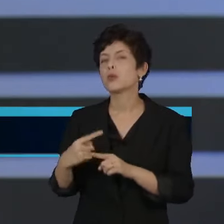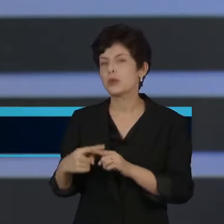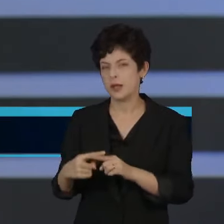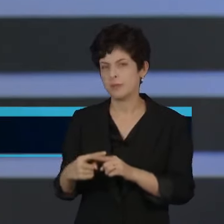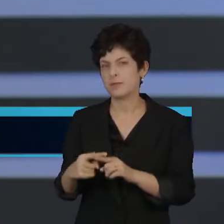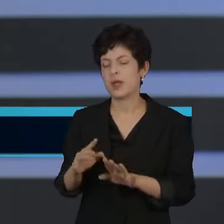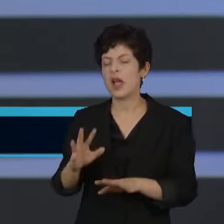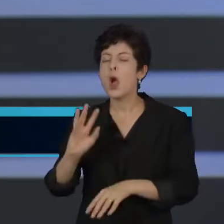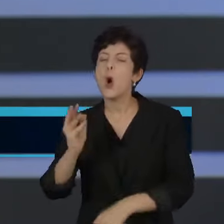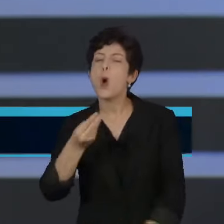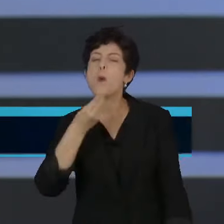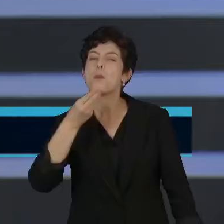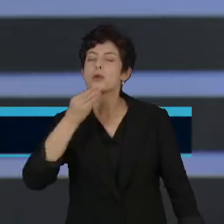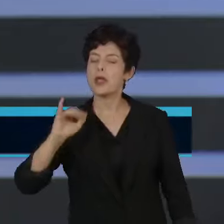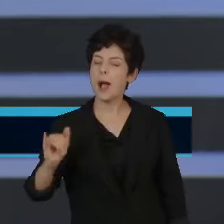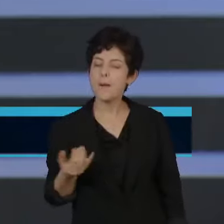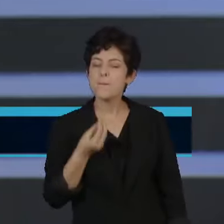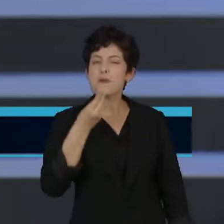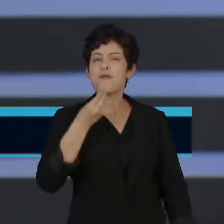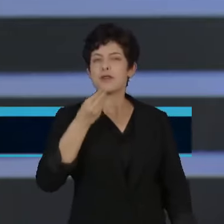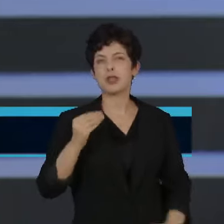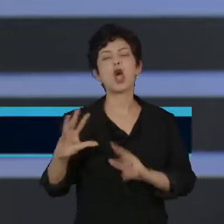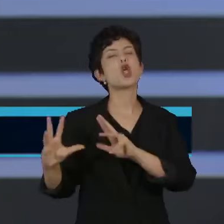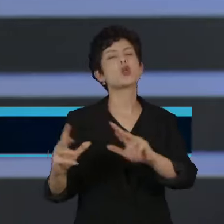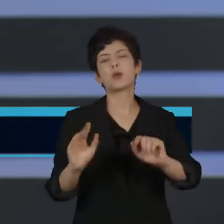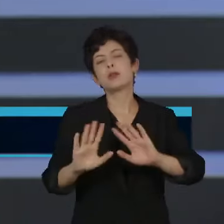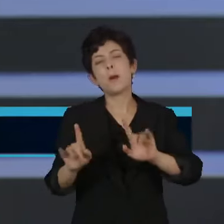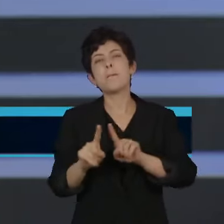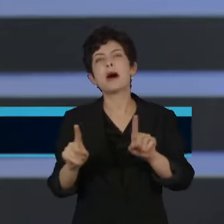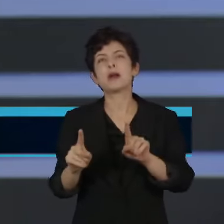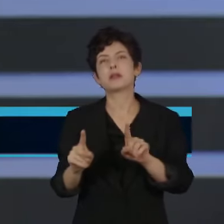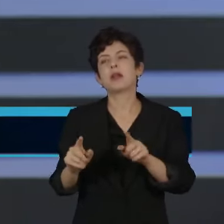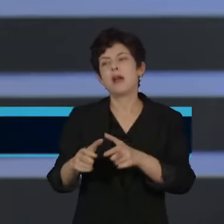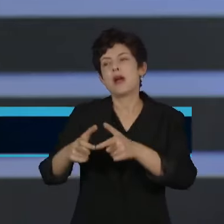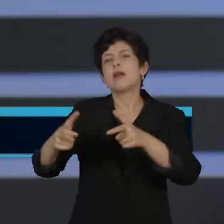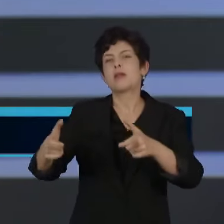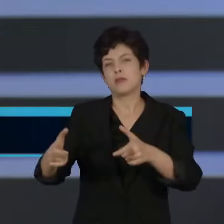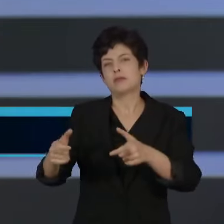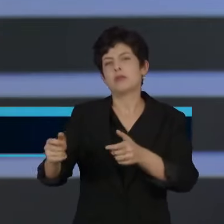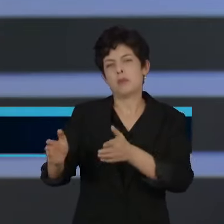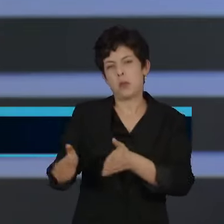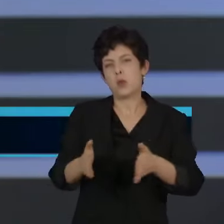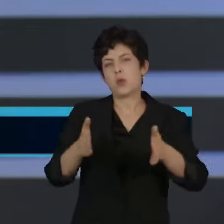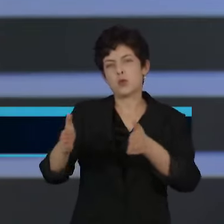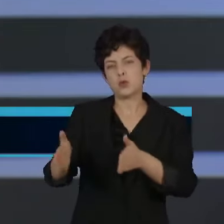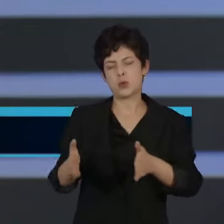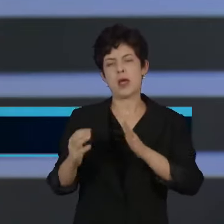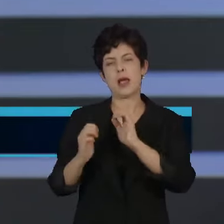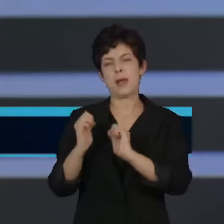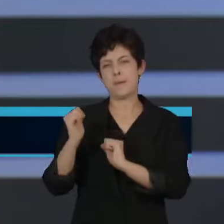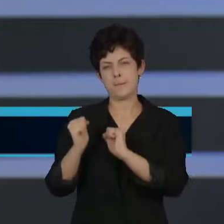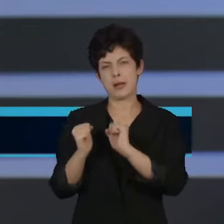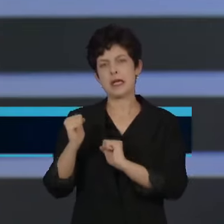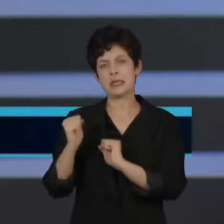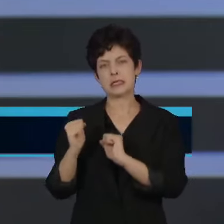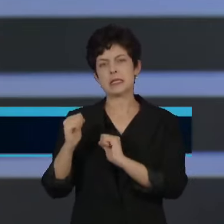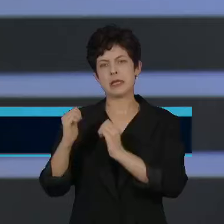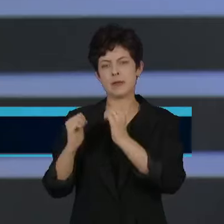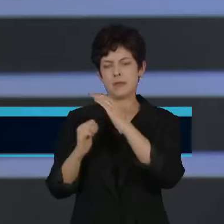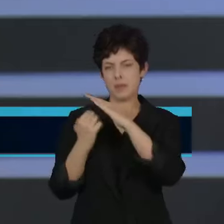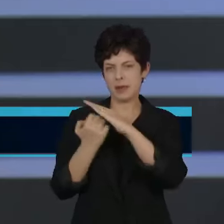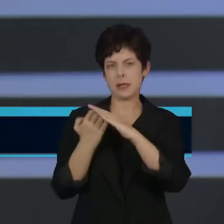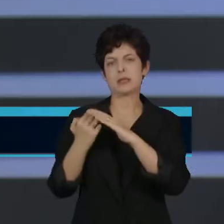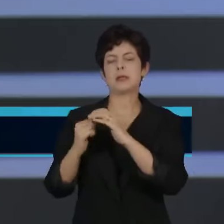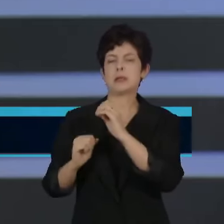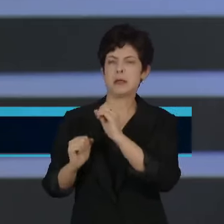atitude oportunista, se não de todos, a gente não pode dizer de todos, mas de parte dos produtores, né, que diante de uma situação